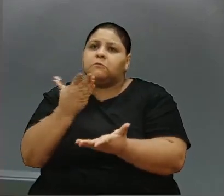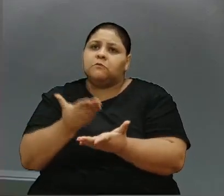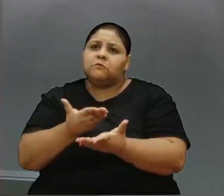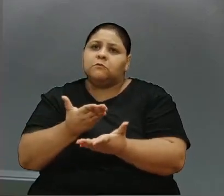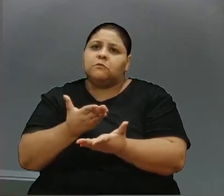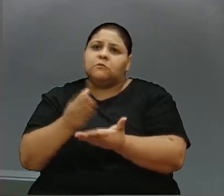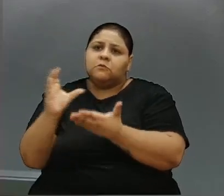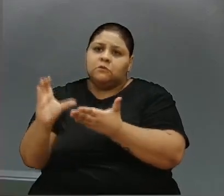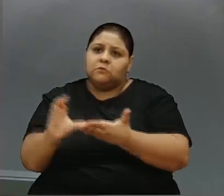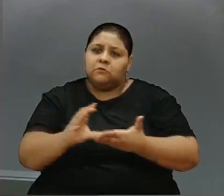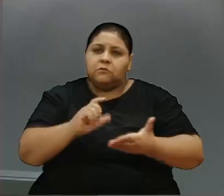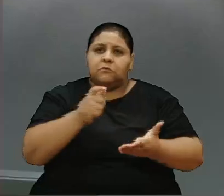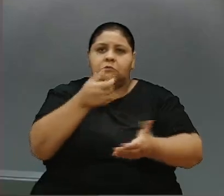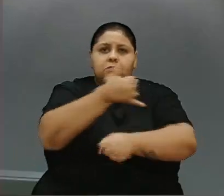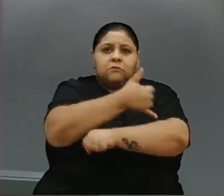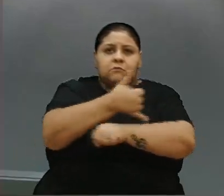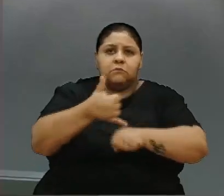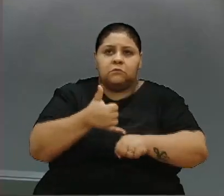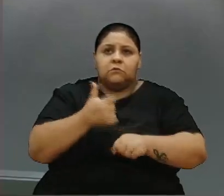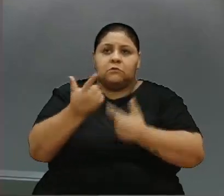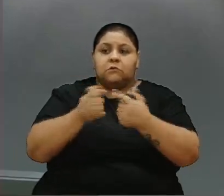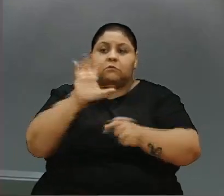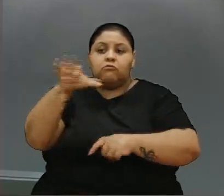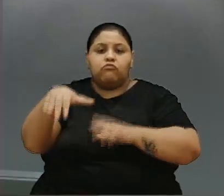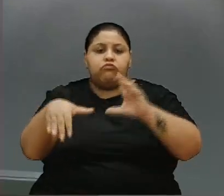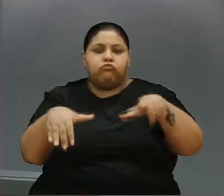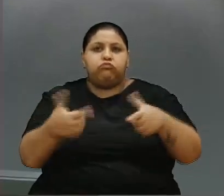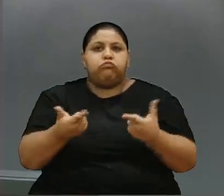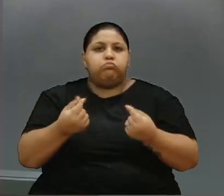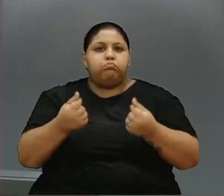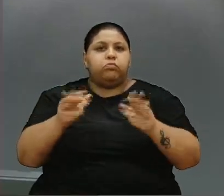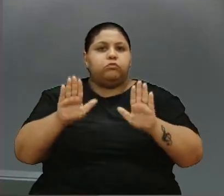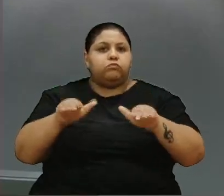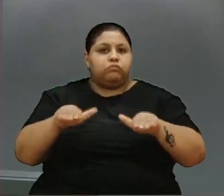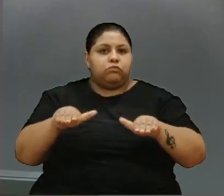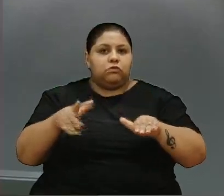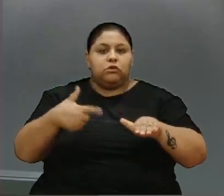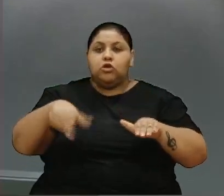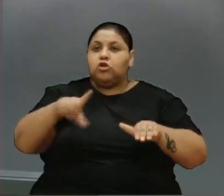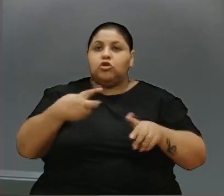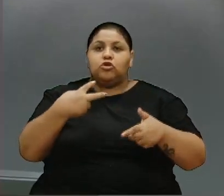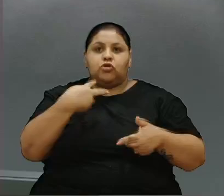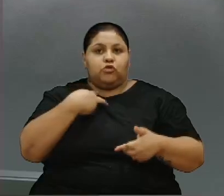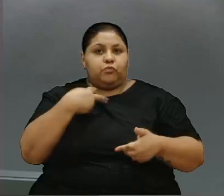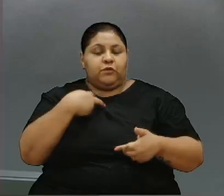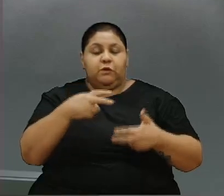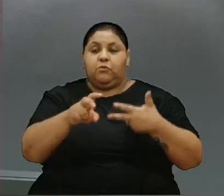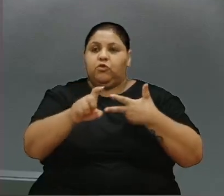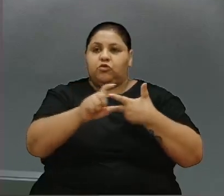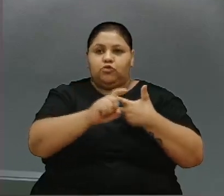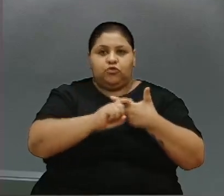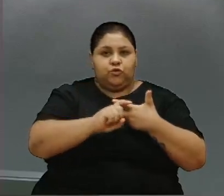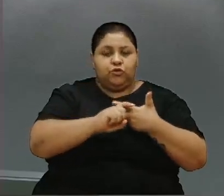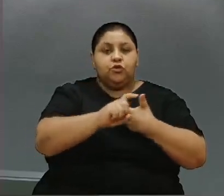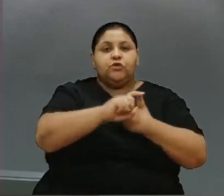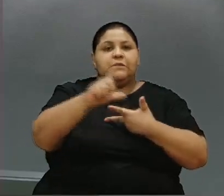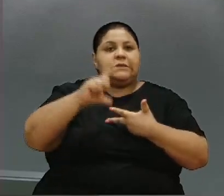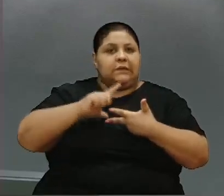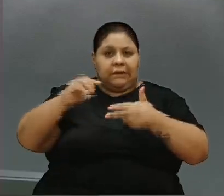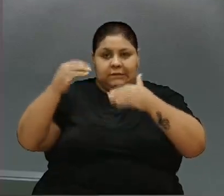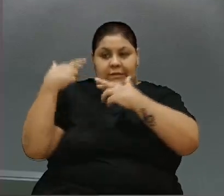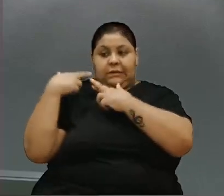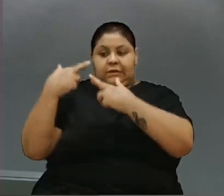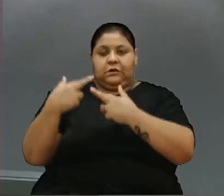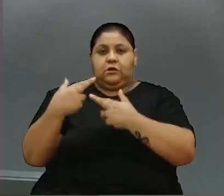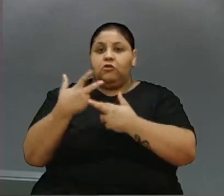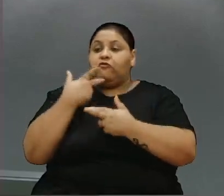de subsidiar a passagem de alguns segmentos, baratear a passagem, porque nós não podemos, e o Executivo Municipal tem que ter responsabilidade também quando trata